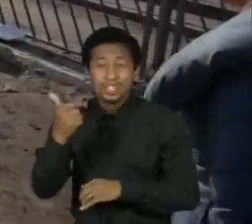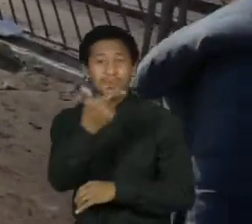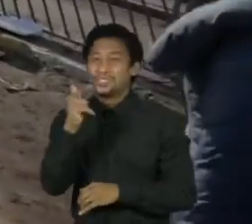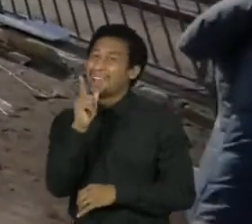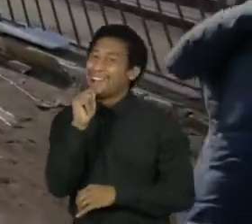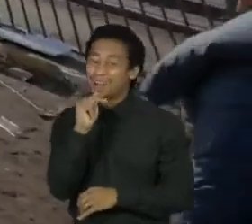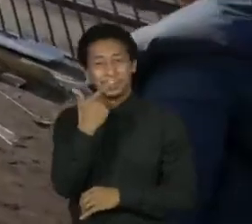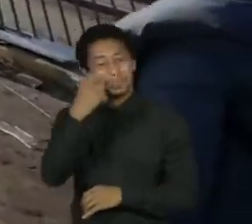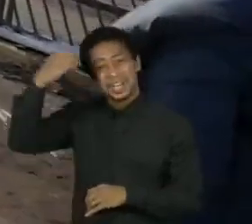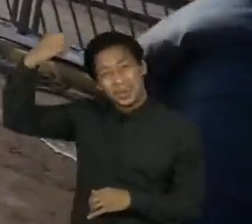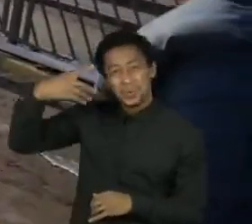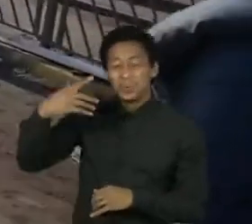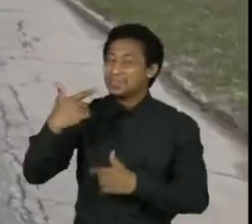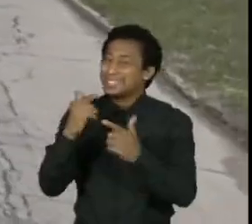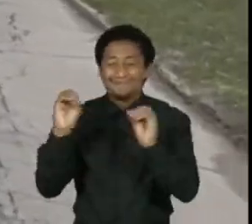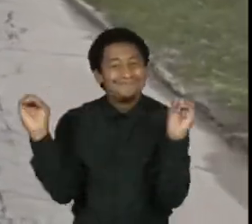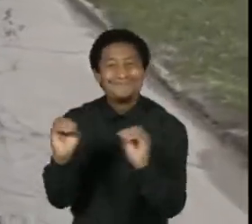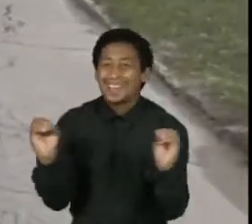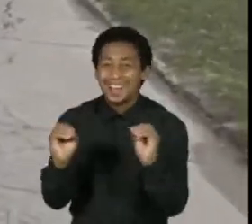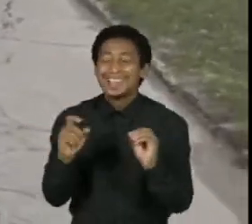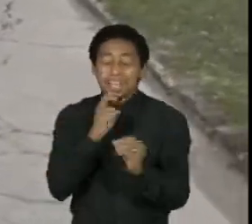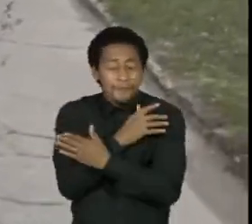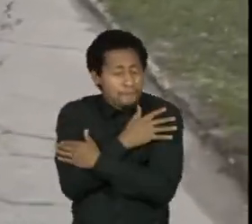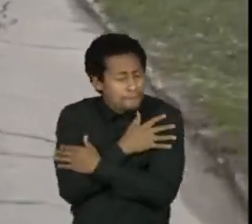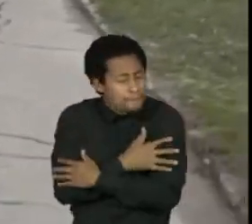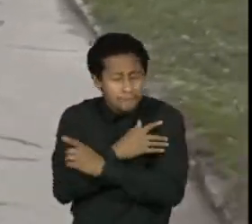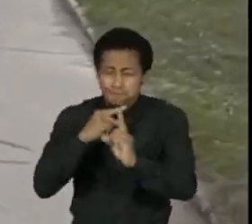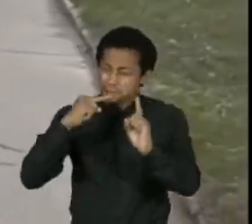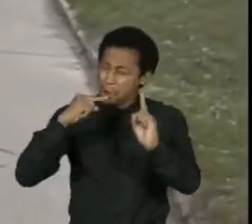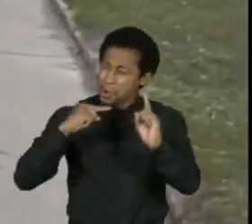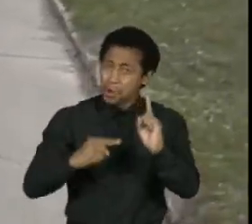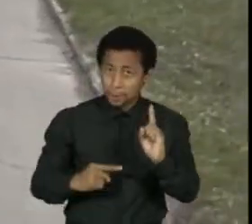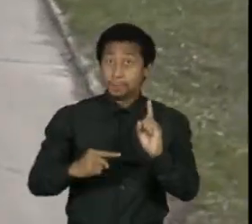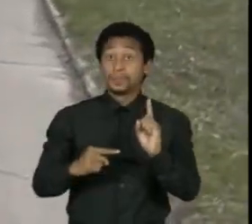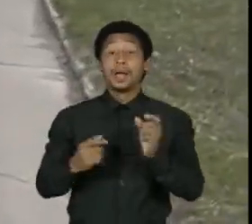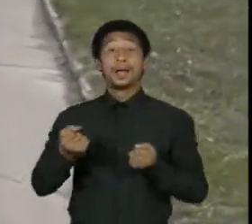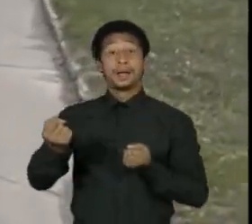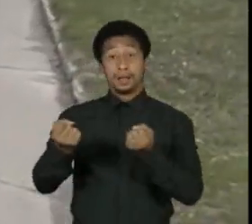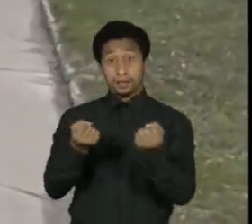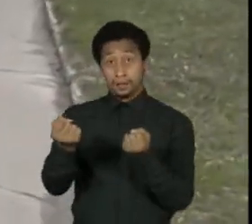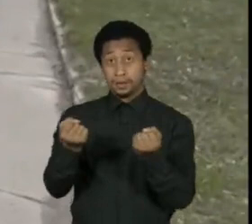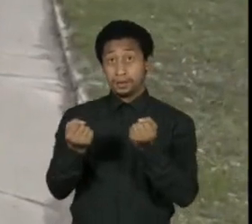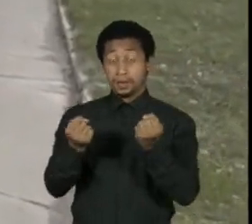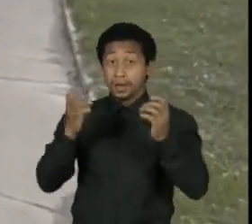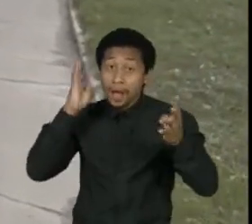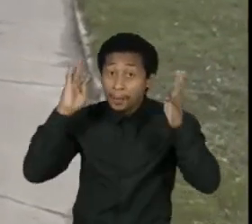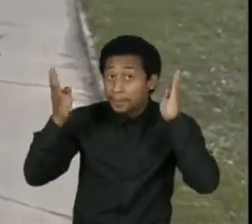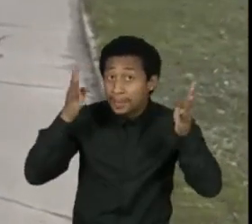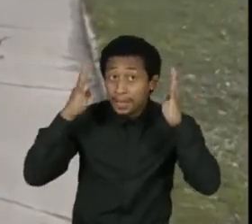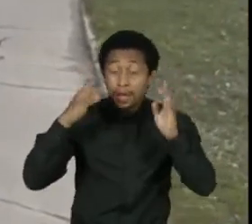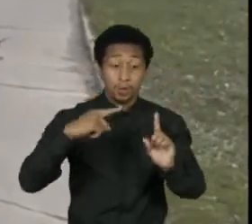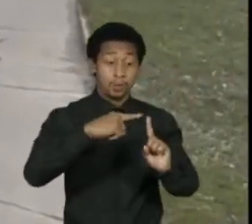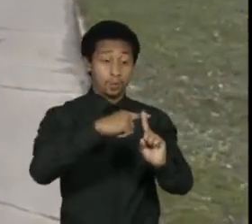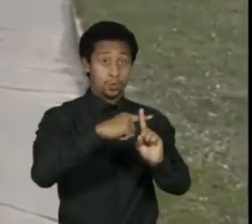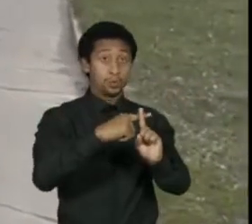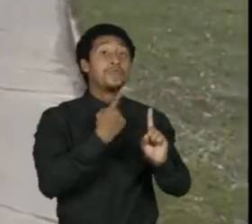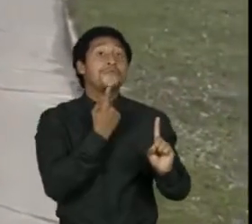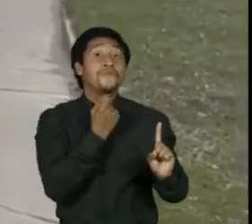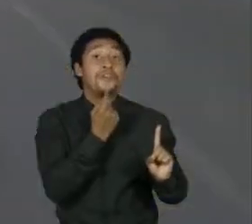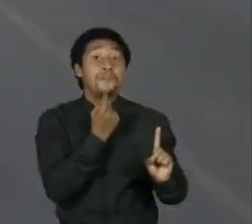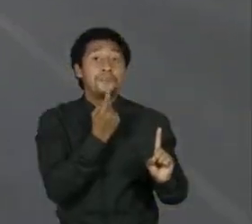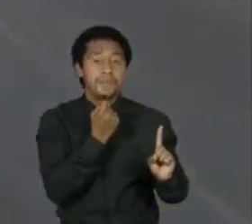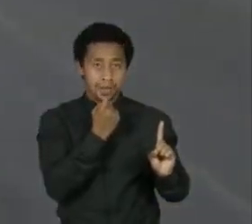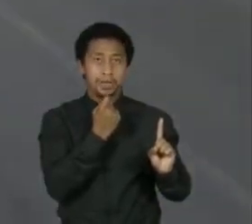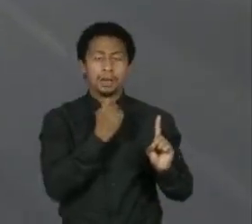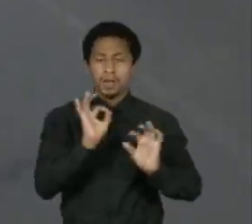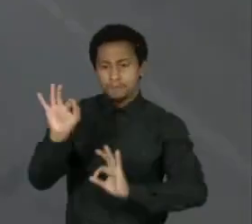com temperaturas negativas. Caminhões da Cruz Vermelha saíram de Poltava, na região central, para levar